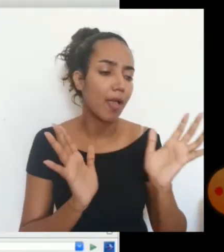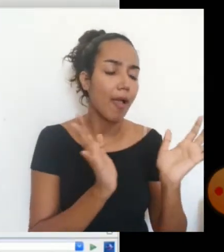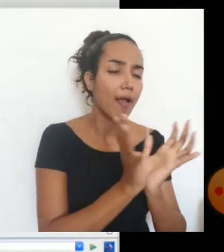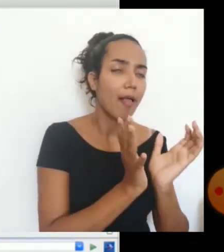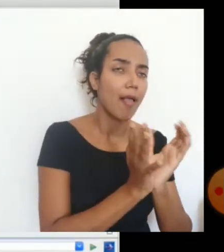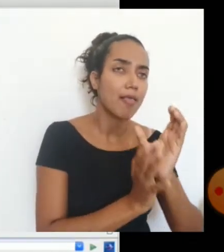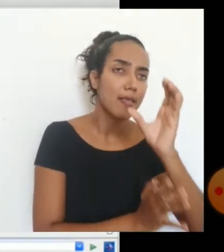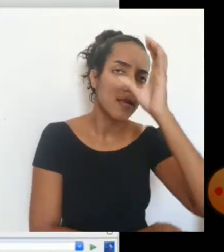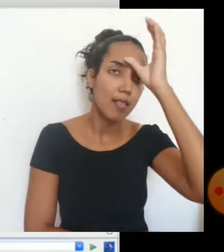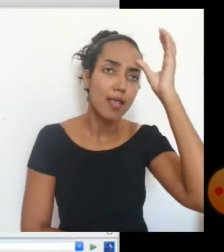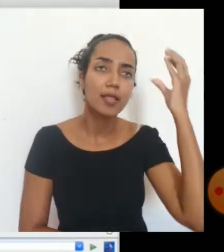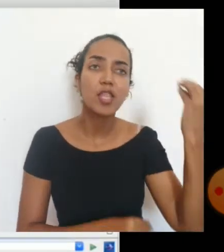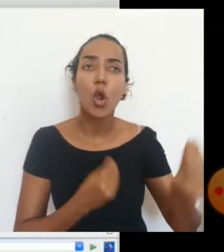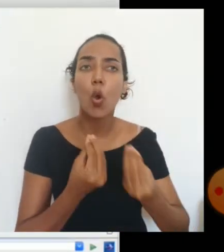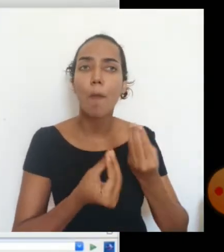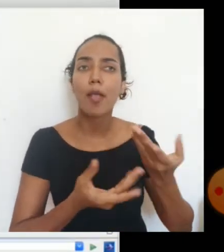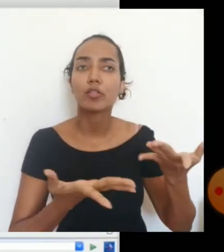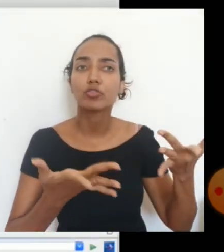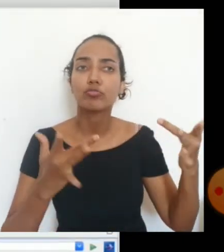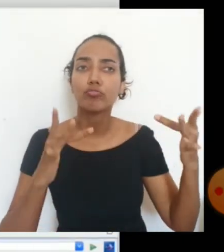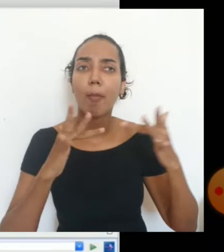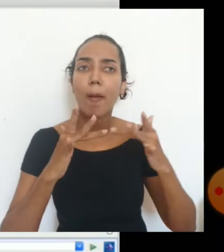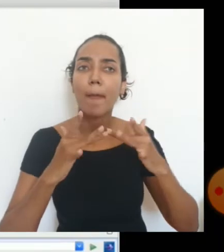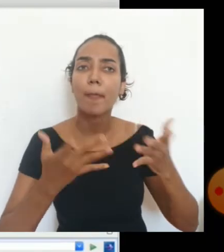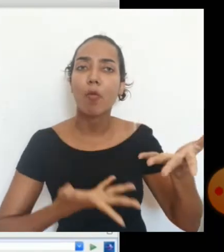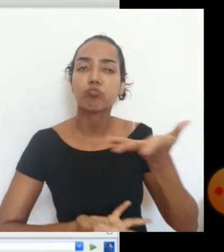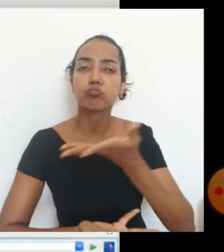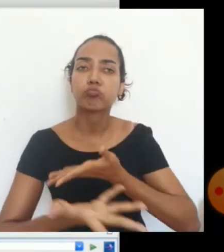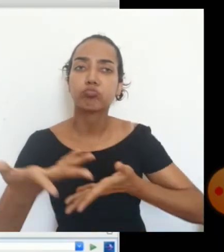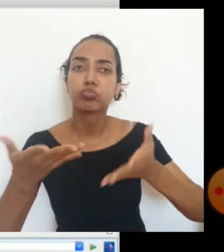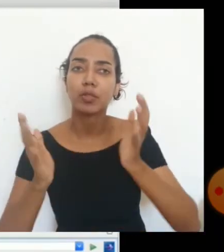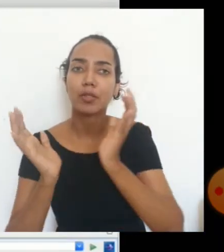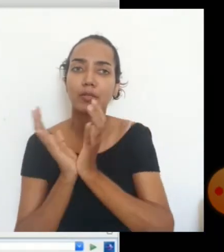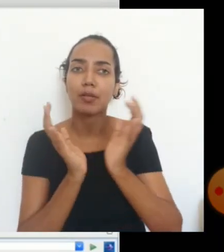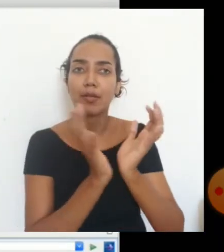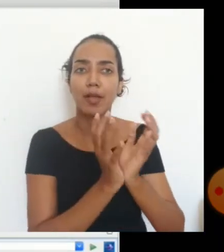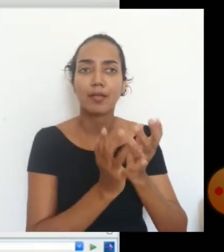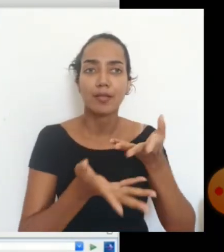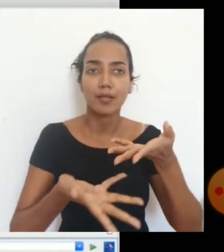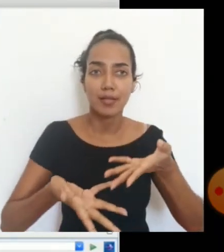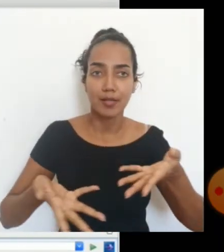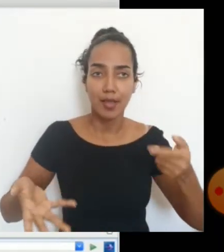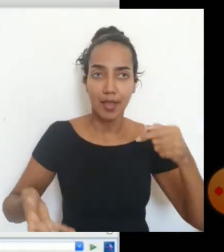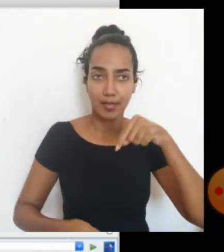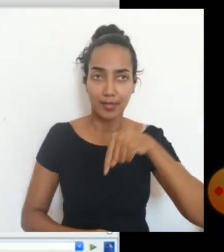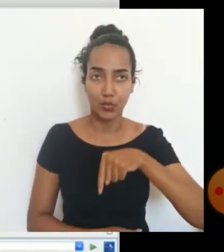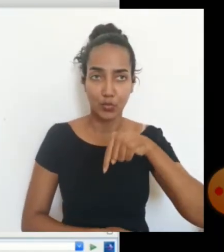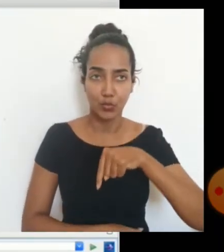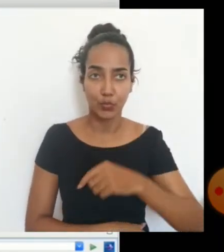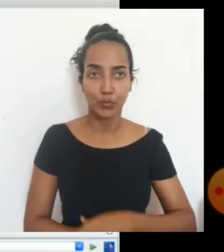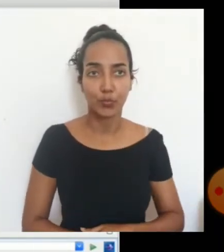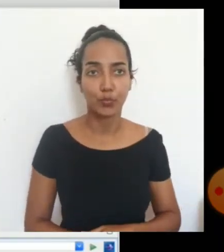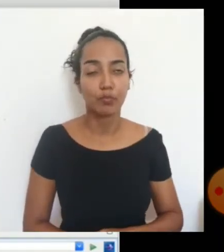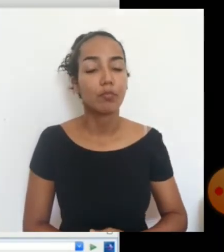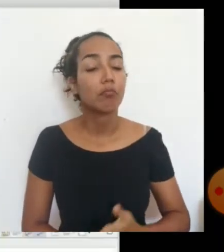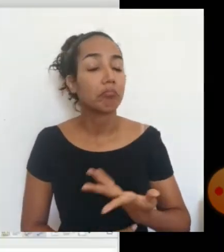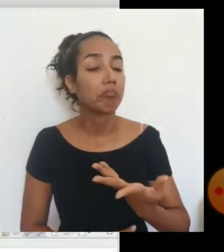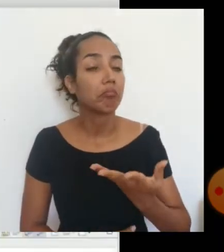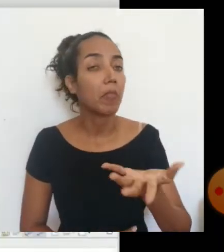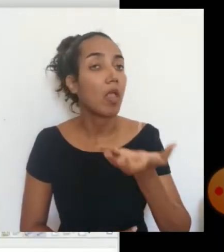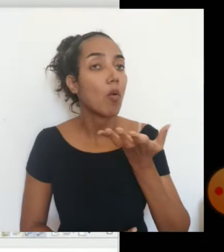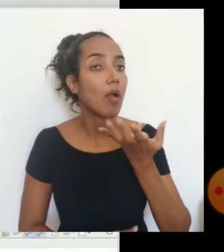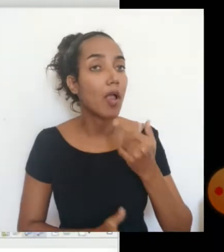classes, que seria justamente isso daqui? Ou seja, eu quero mostrar e apresentar